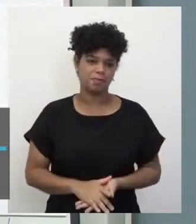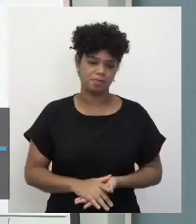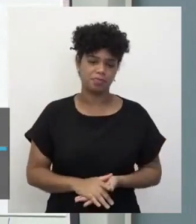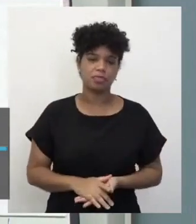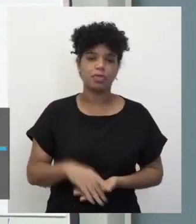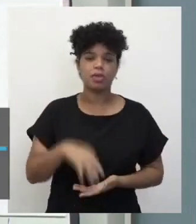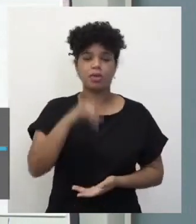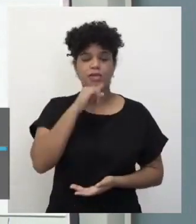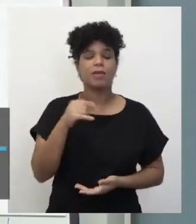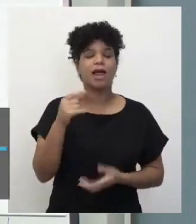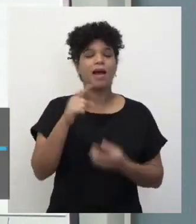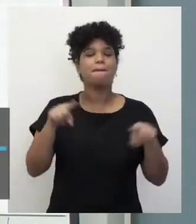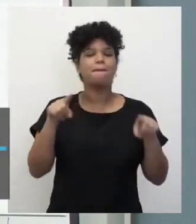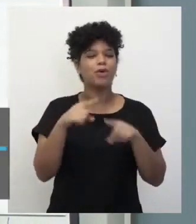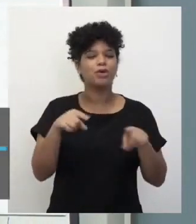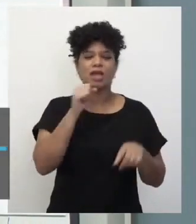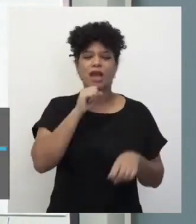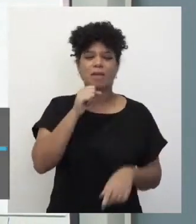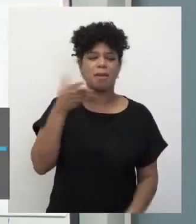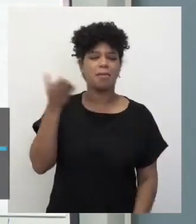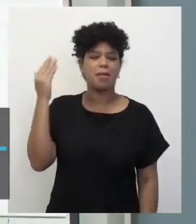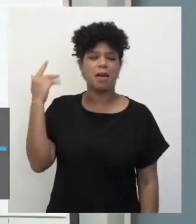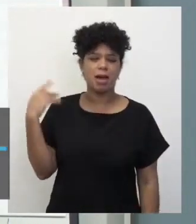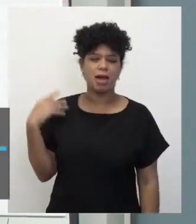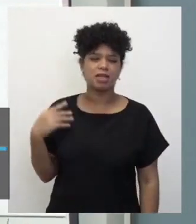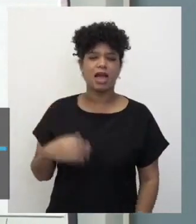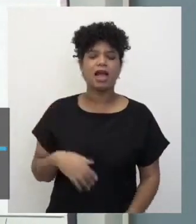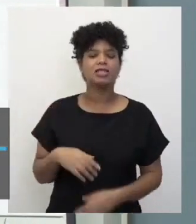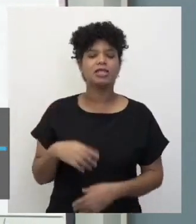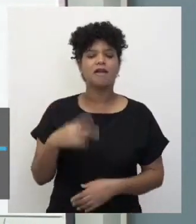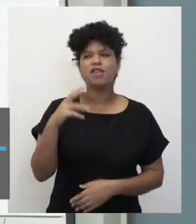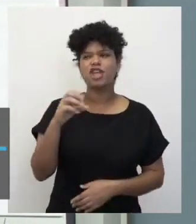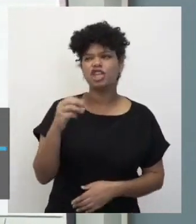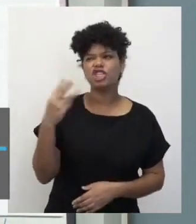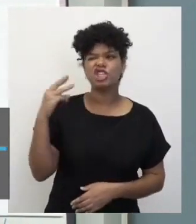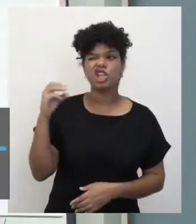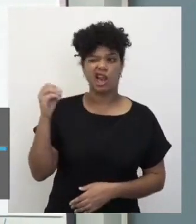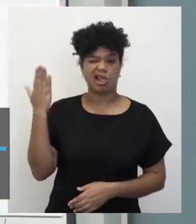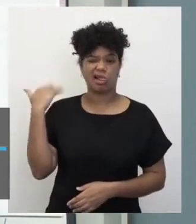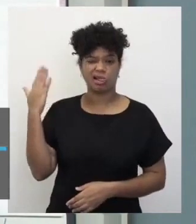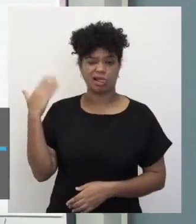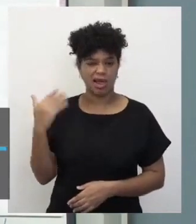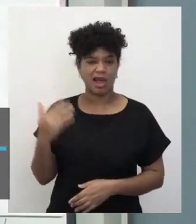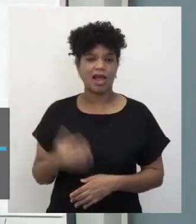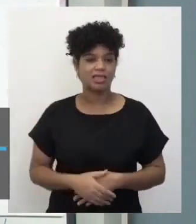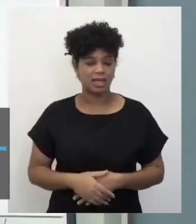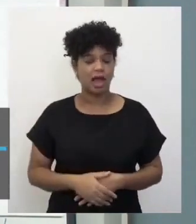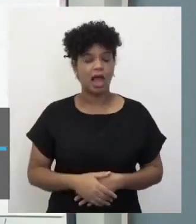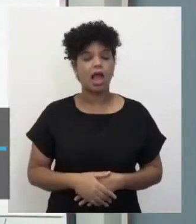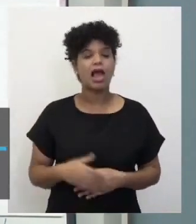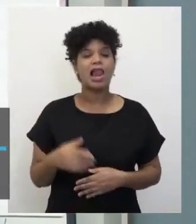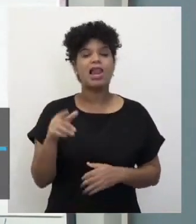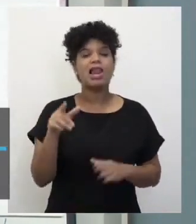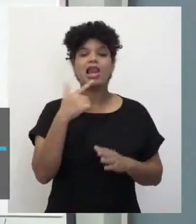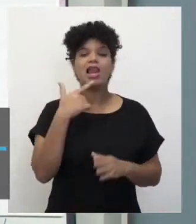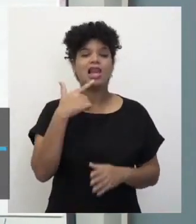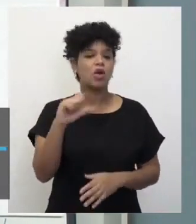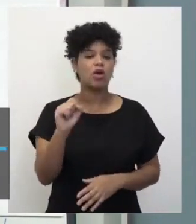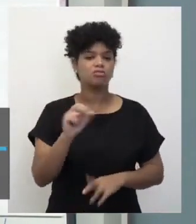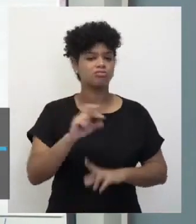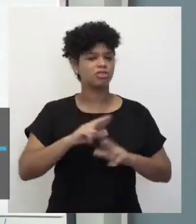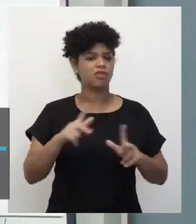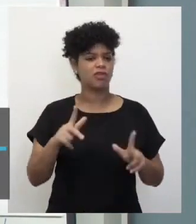muitas músicas antigas, né, da década de 20, 30, tem uma linguagem bem rebuscada, que hoje em dia muitas pessoas não entenderiam